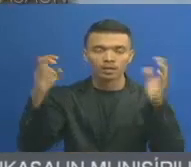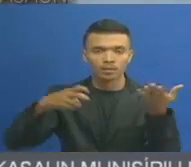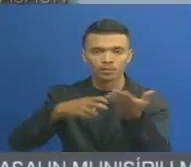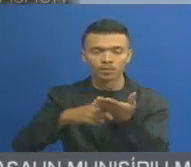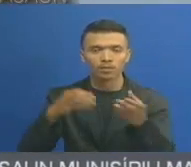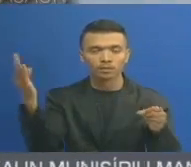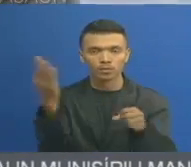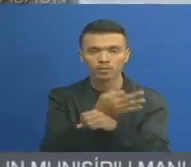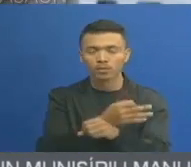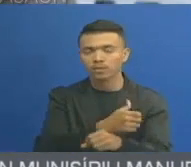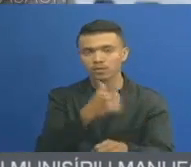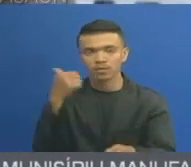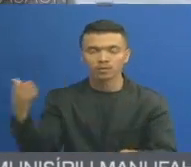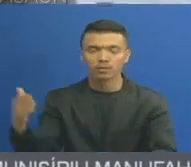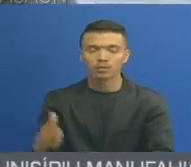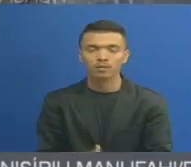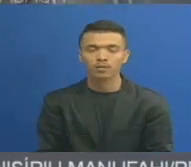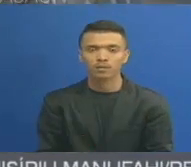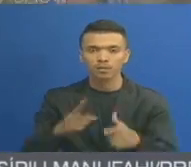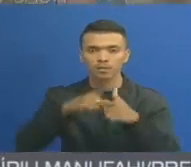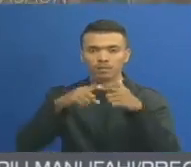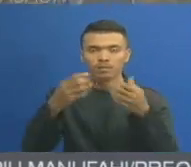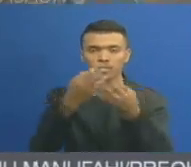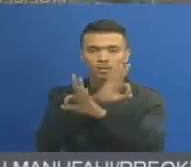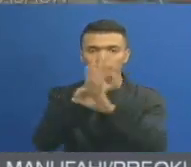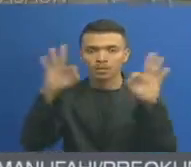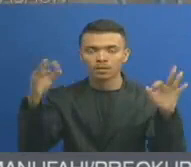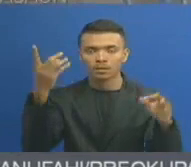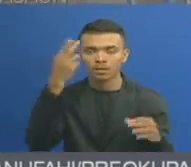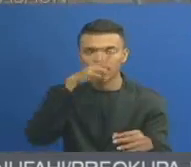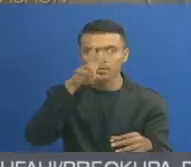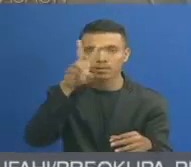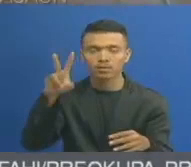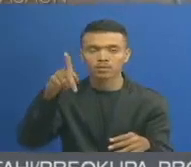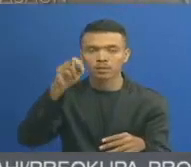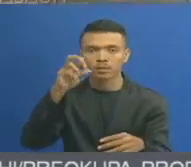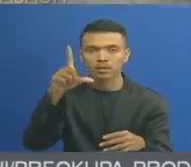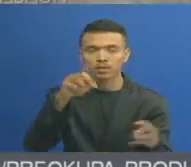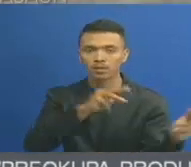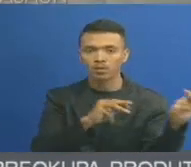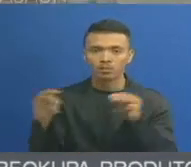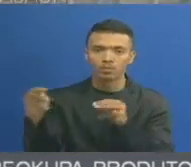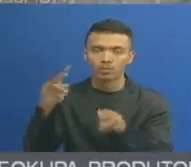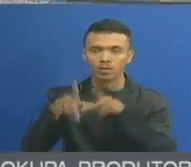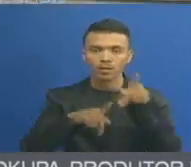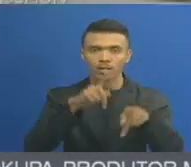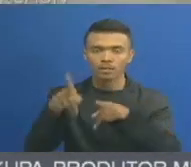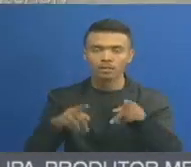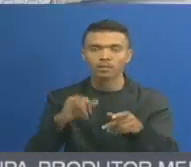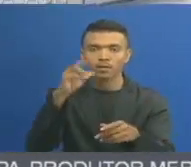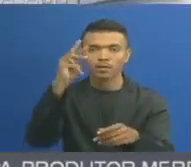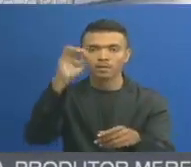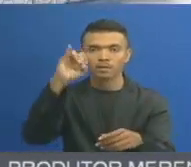documento comprovativo CELO. A fim remata identificação, parte PNTL Baucau transfere cidadão na Inlima ne ba